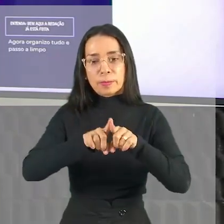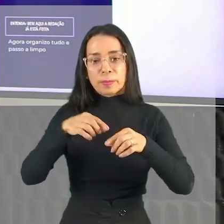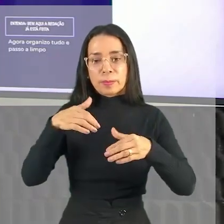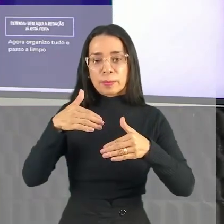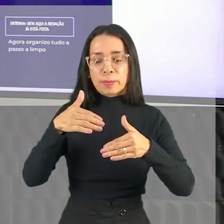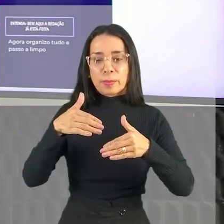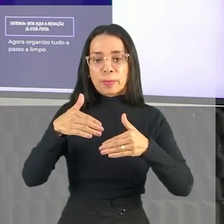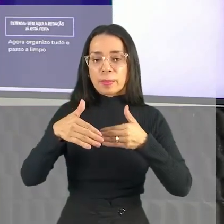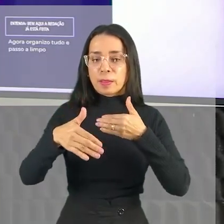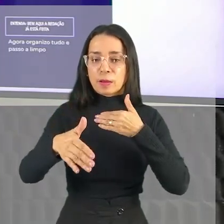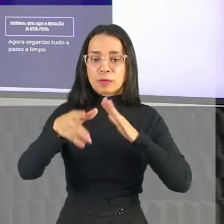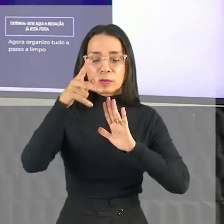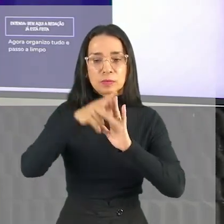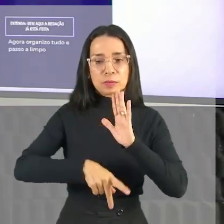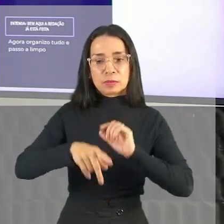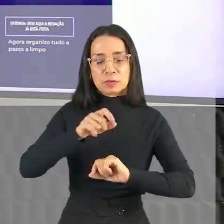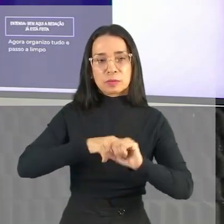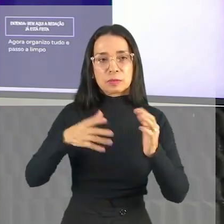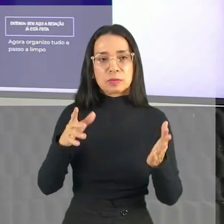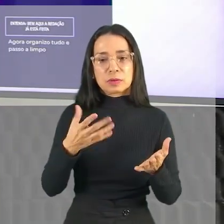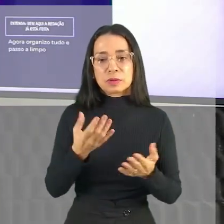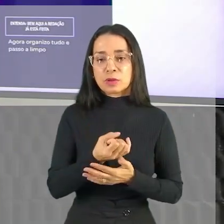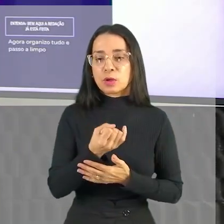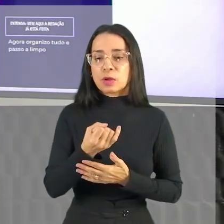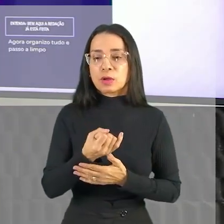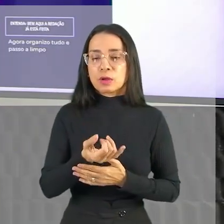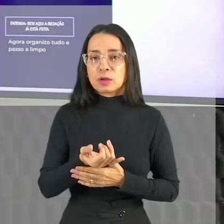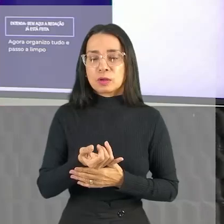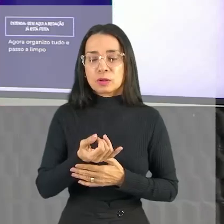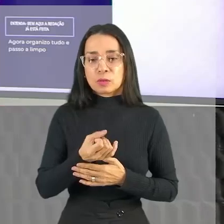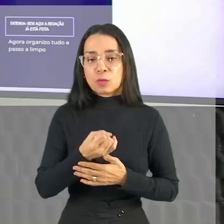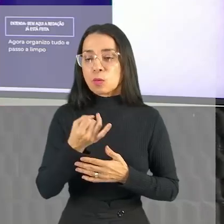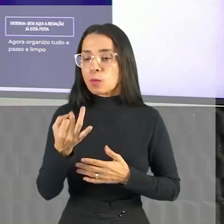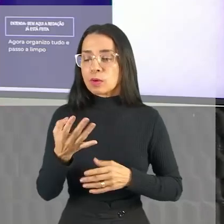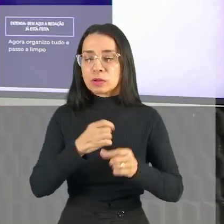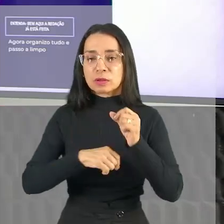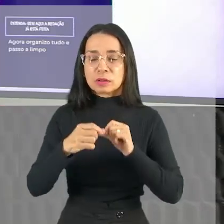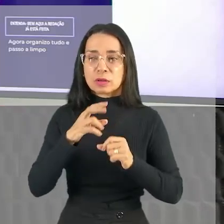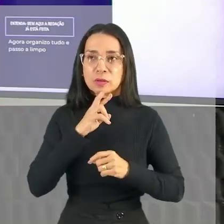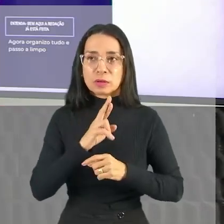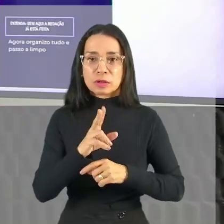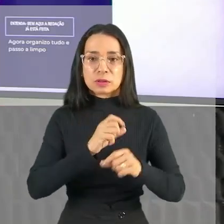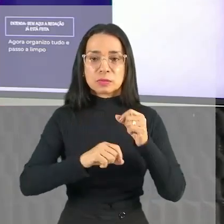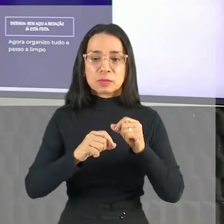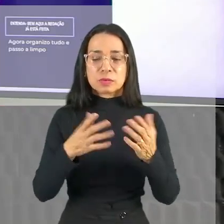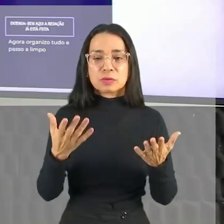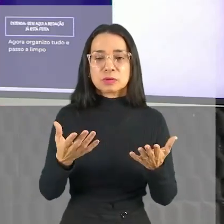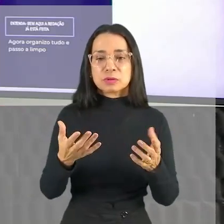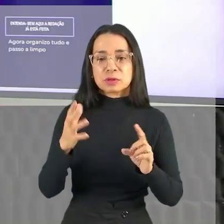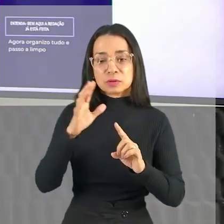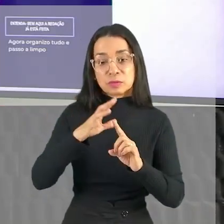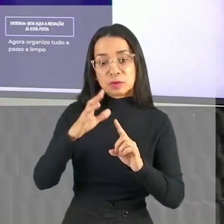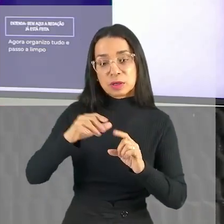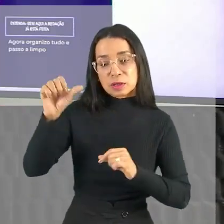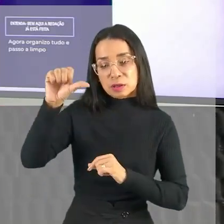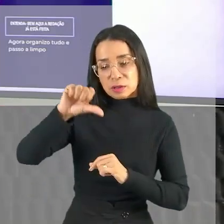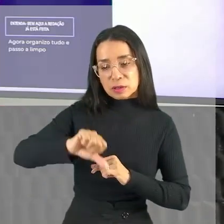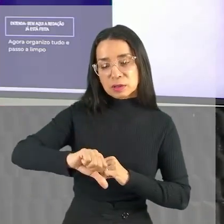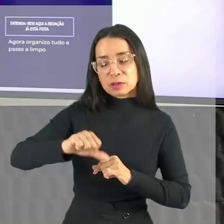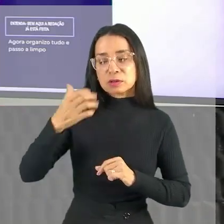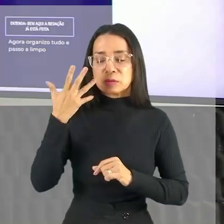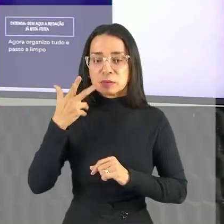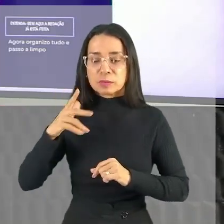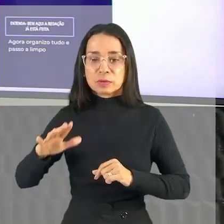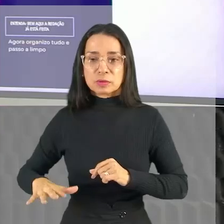meu plano, quais são as consequências, os efeitos negativos para as crianças, obviamente, vítimas